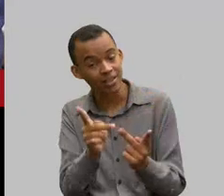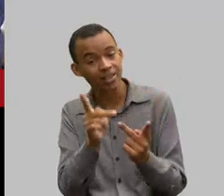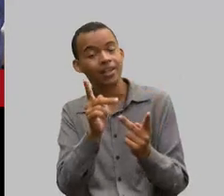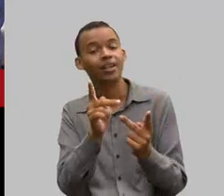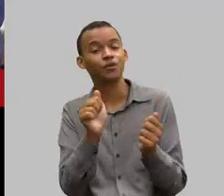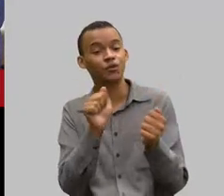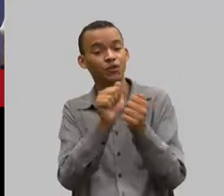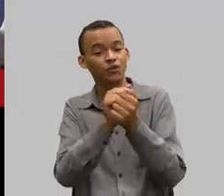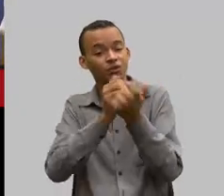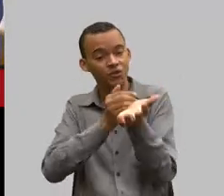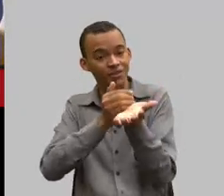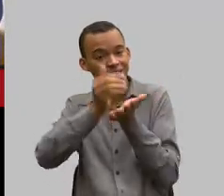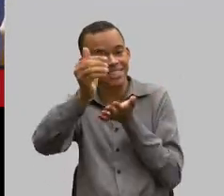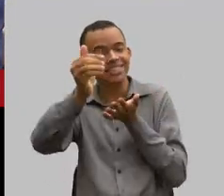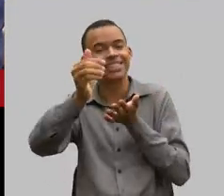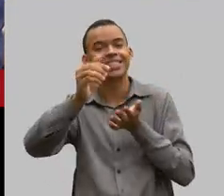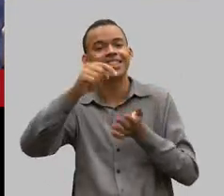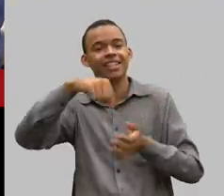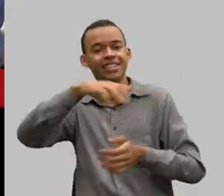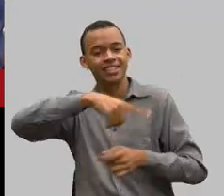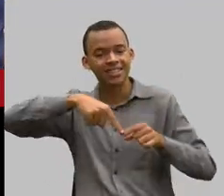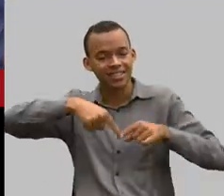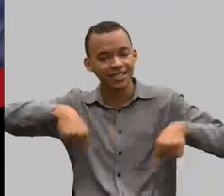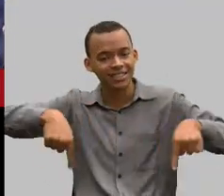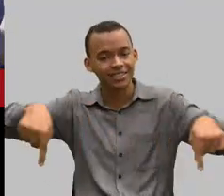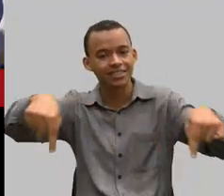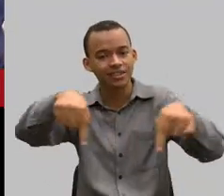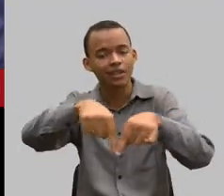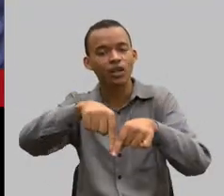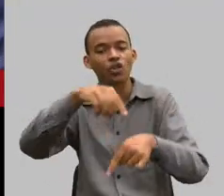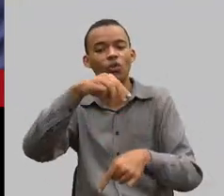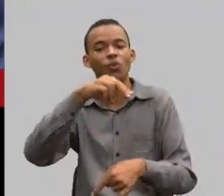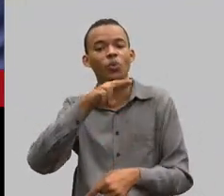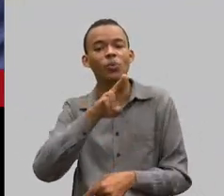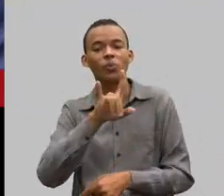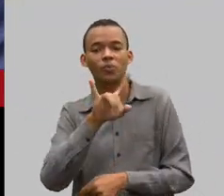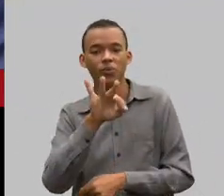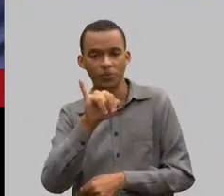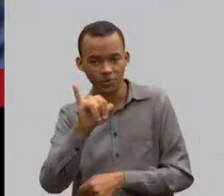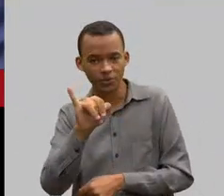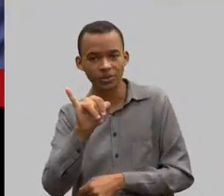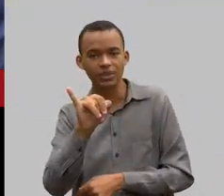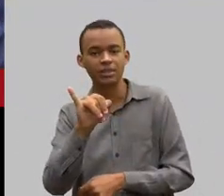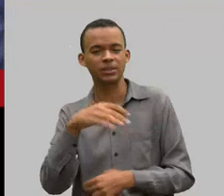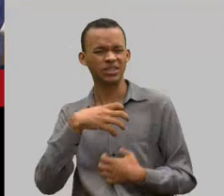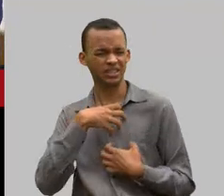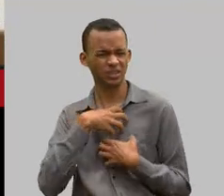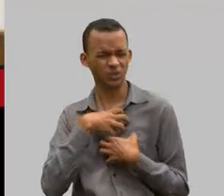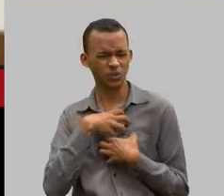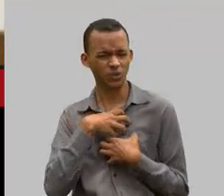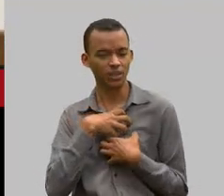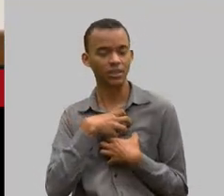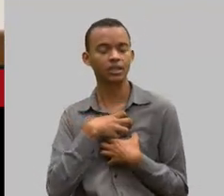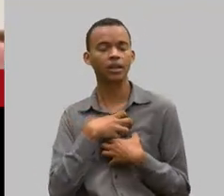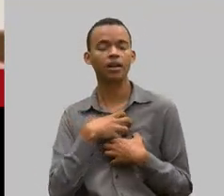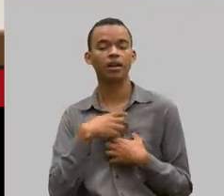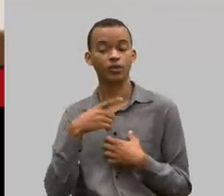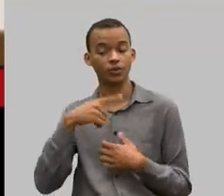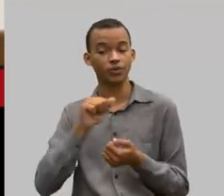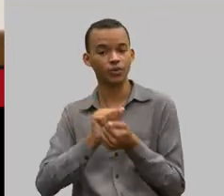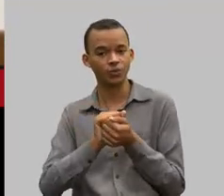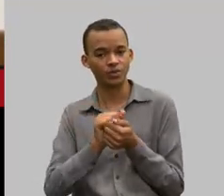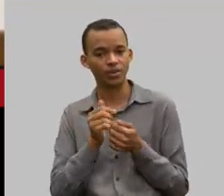inaugurando a sala multissensorial PR as pessoas com deficiência vossa excelência vai ver que transforma a vida de quem tiver acesso a ela obrigado